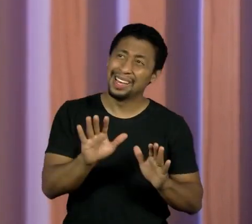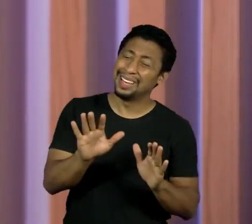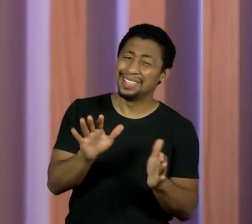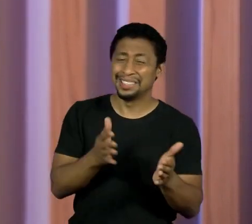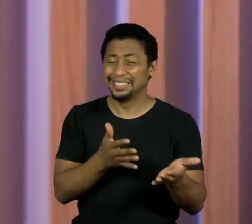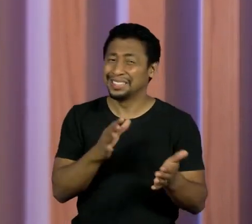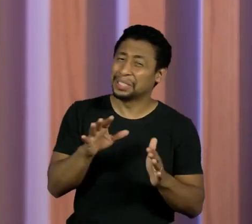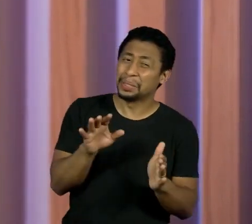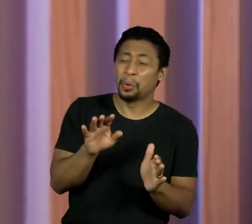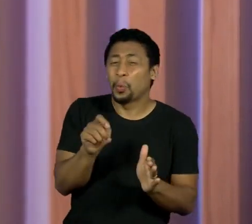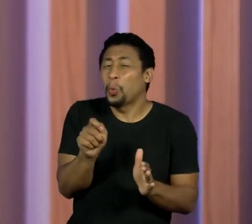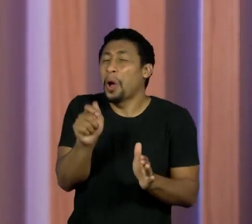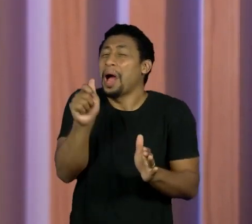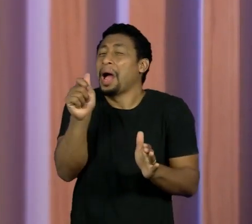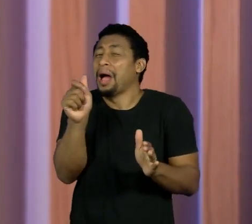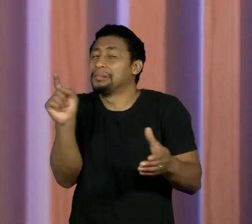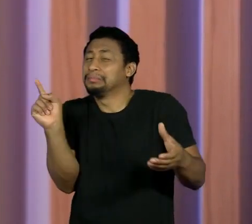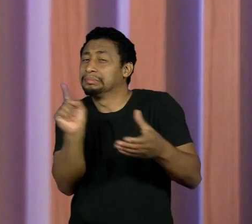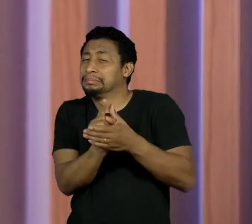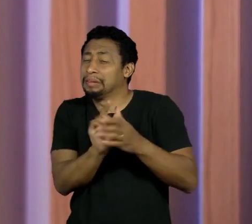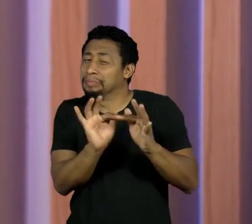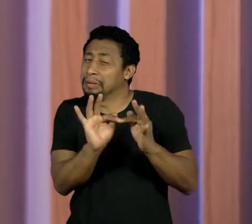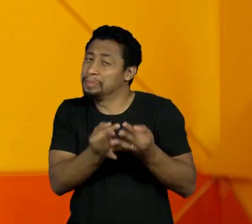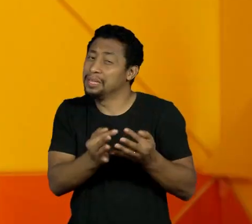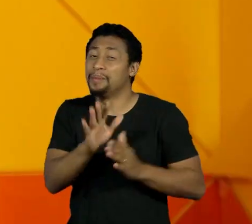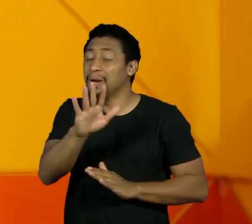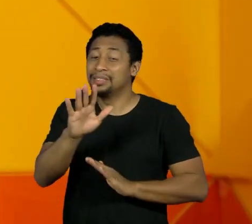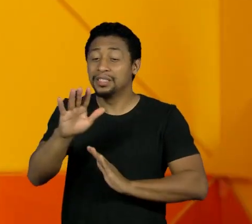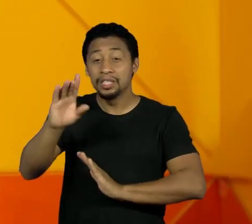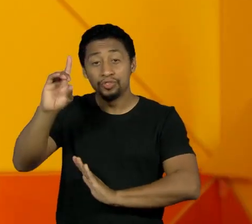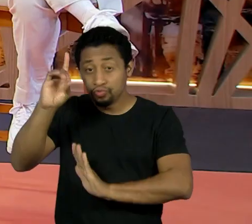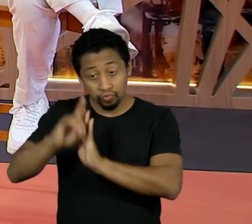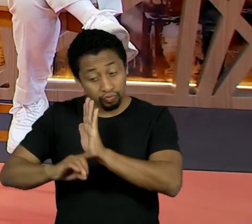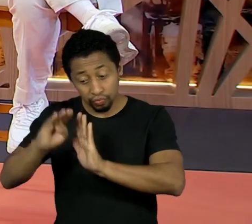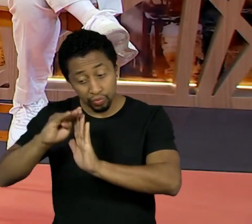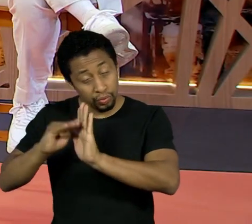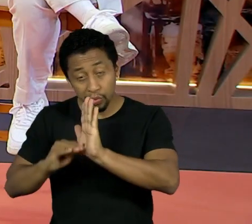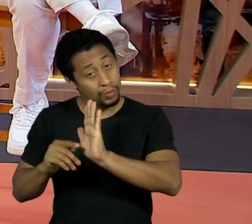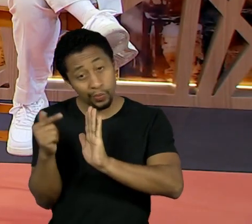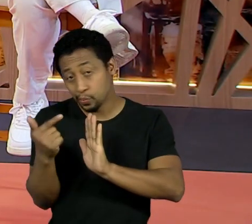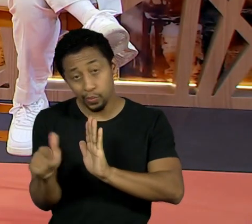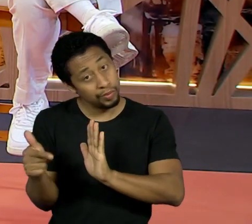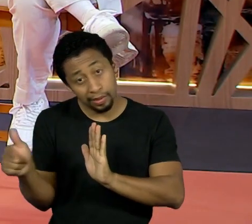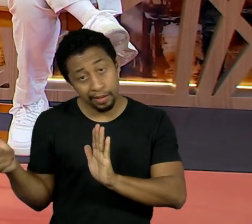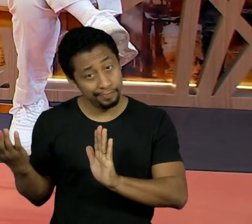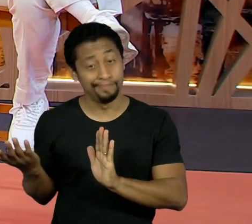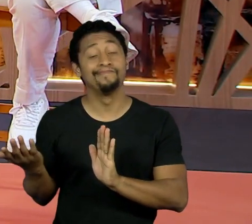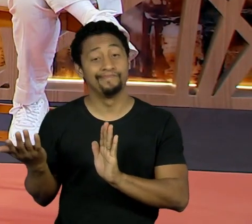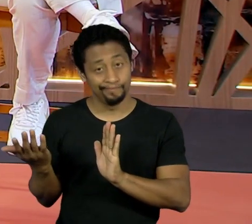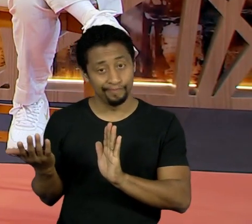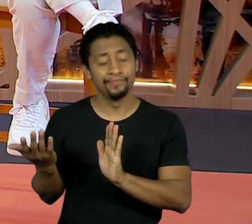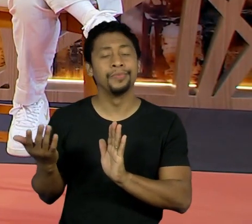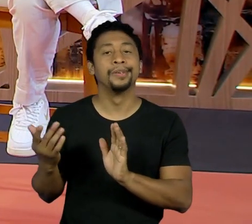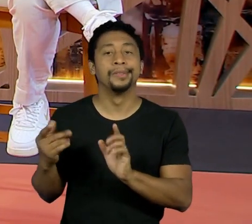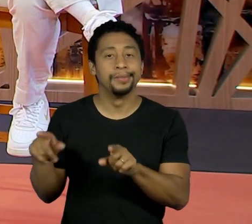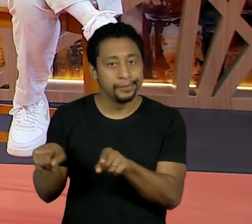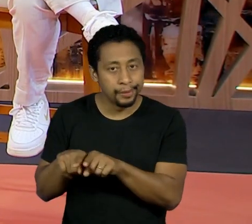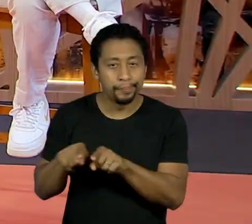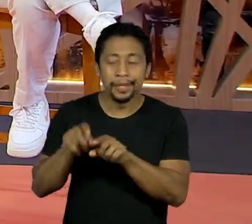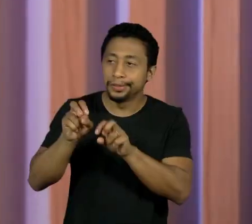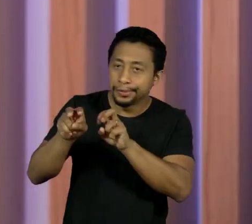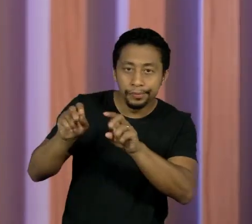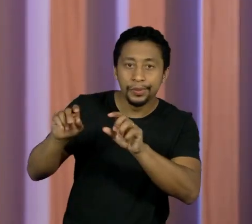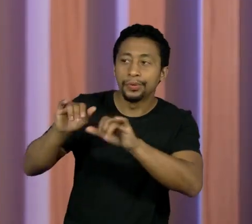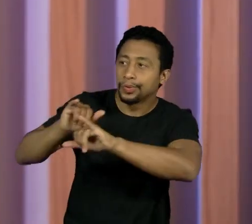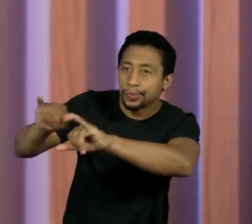todos os seus direitos usurpados, né? Completamente. E como vivem também esses trabalhadores que a gente está acompanhando, quer dizer,